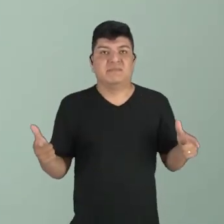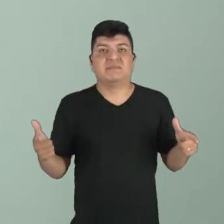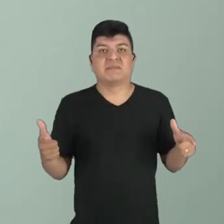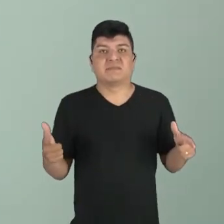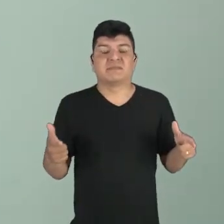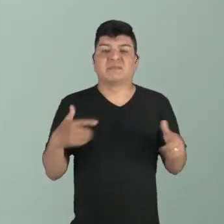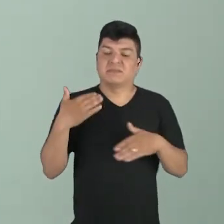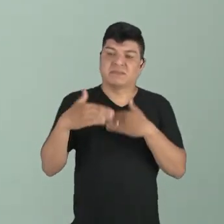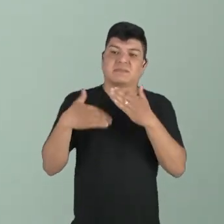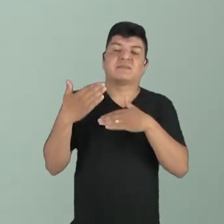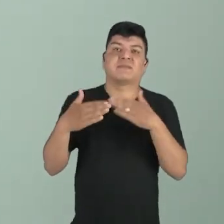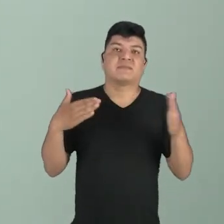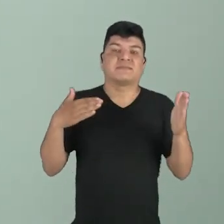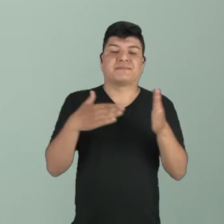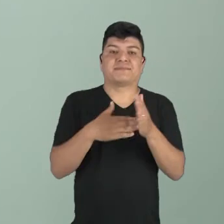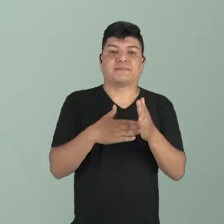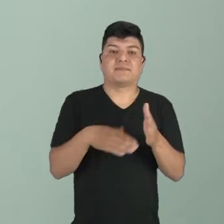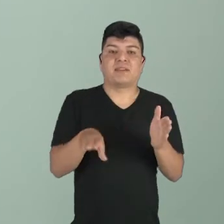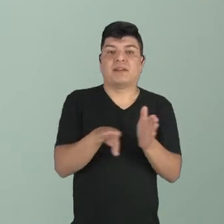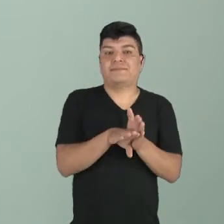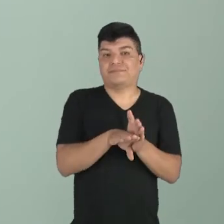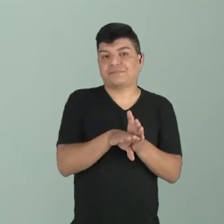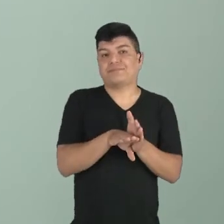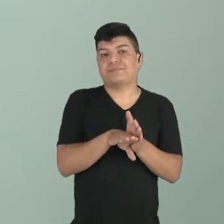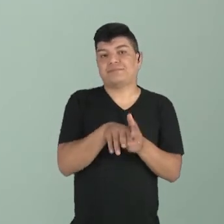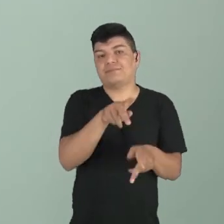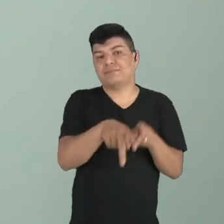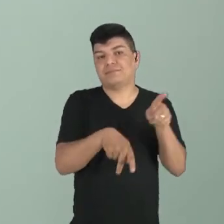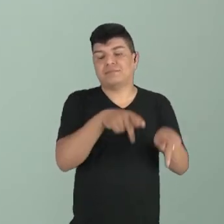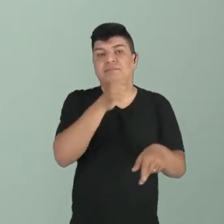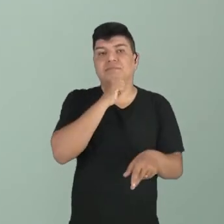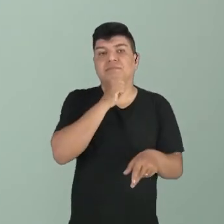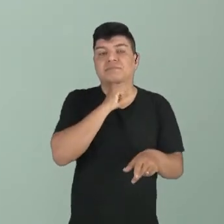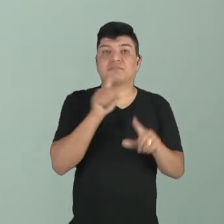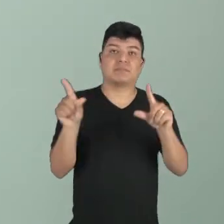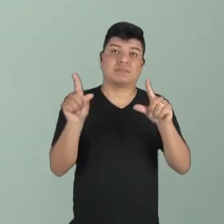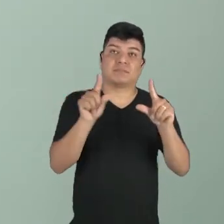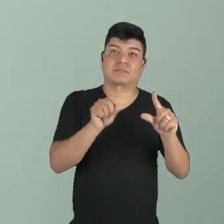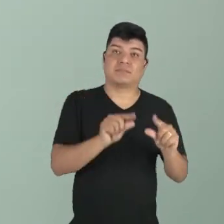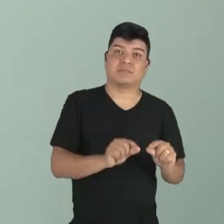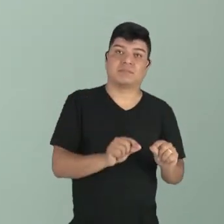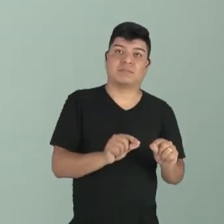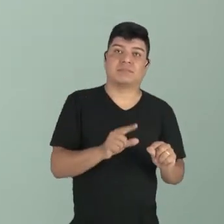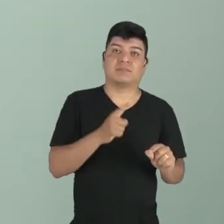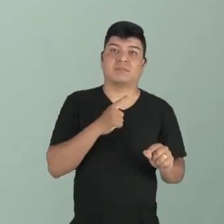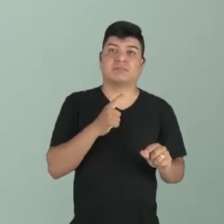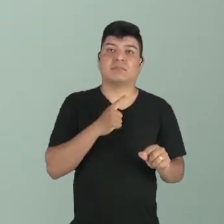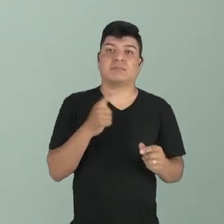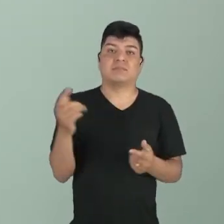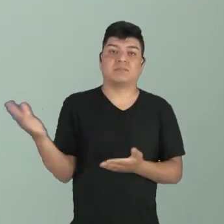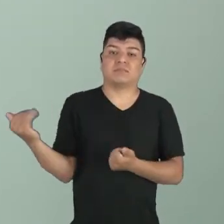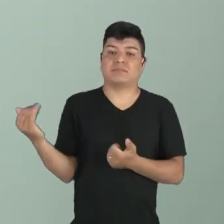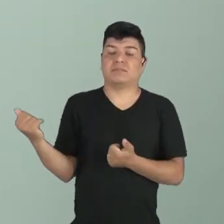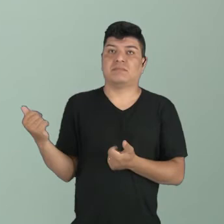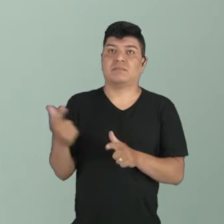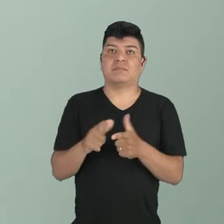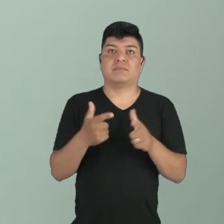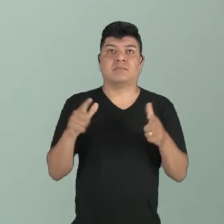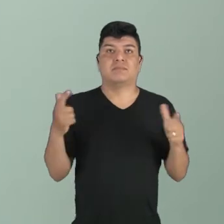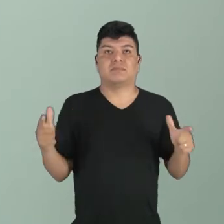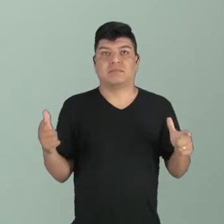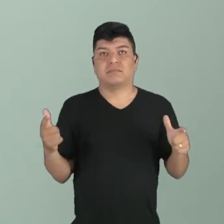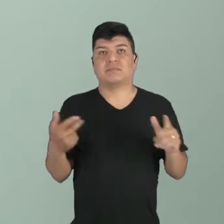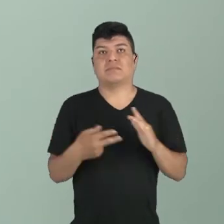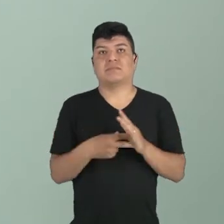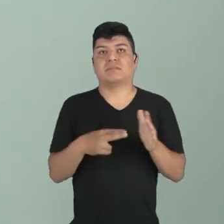por etapas até chegar à população idosa que é mínima né ou se você tem uma base maior de jovens Então significa